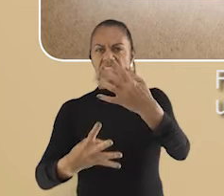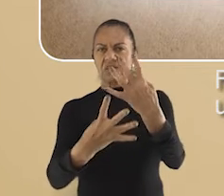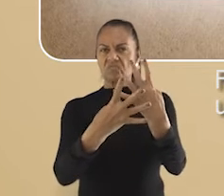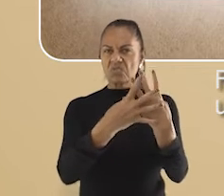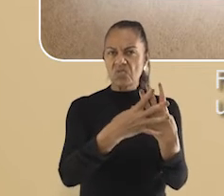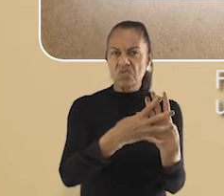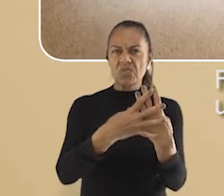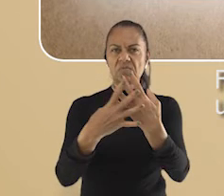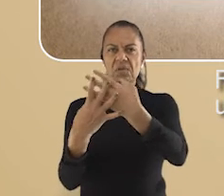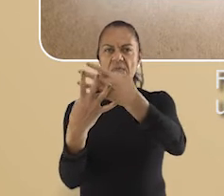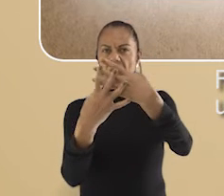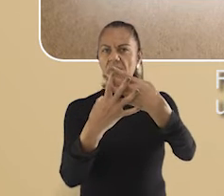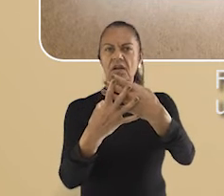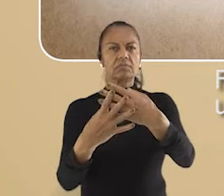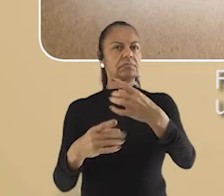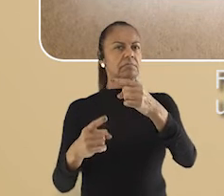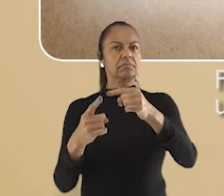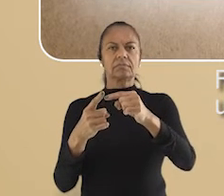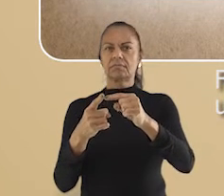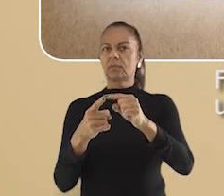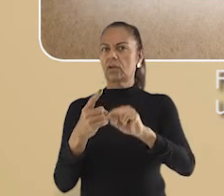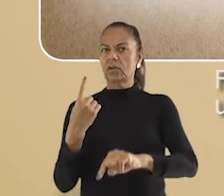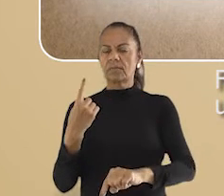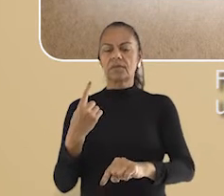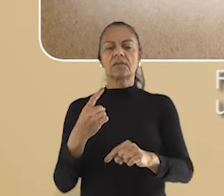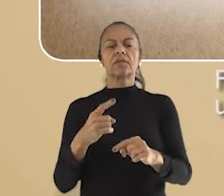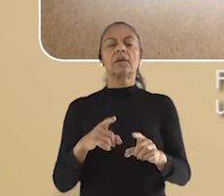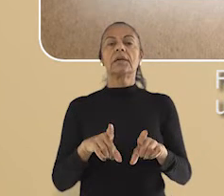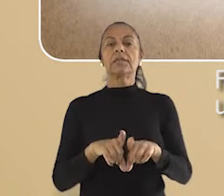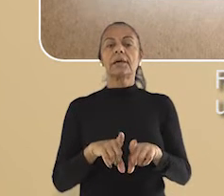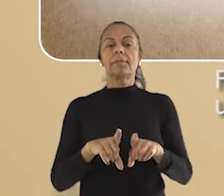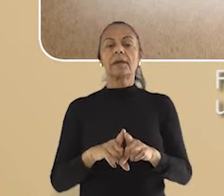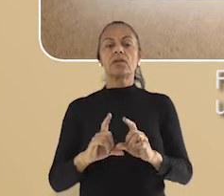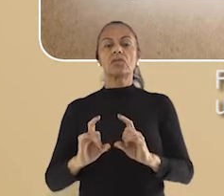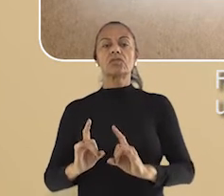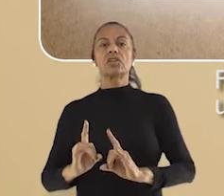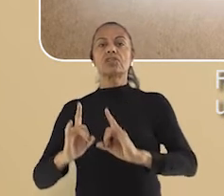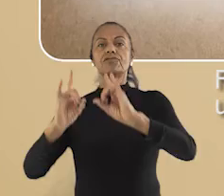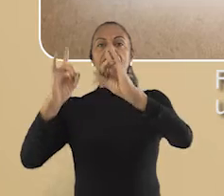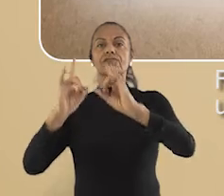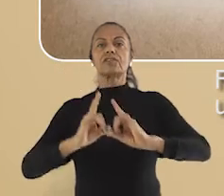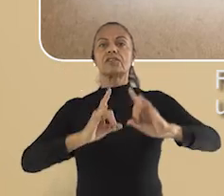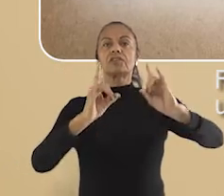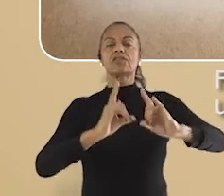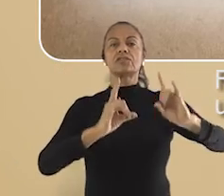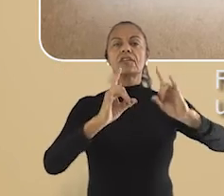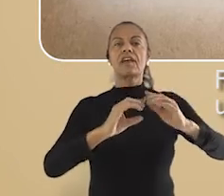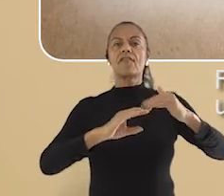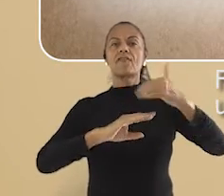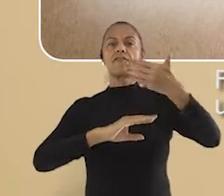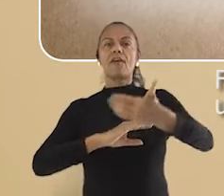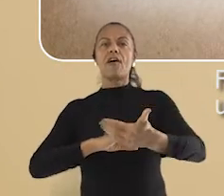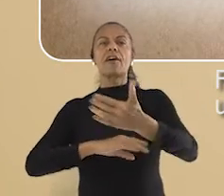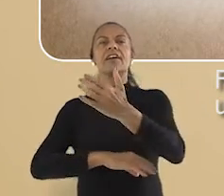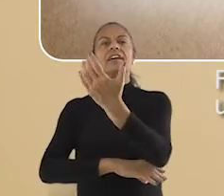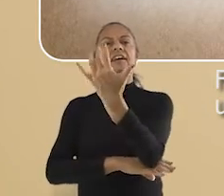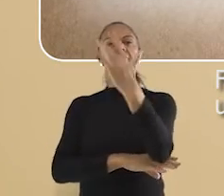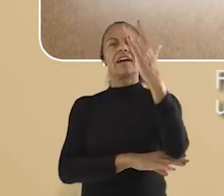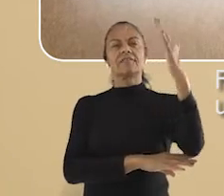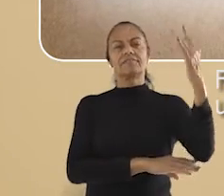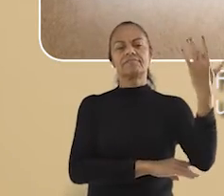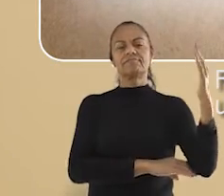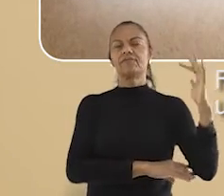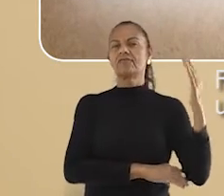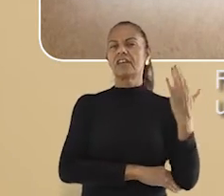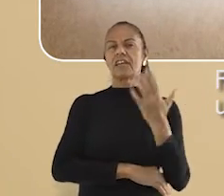pedestres. Grades e muros que impeçam o acesso das pessoas à área térrea são proibidos. Lúcio Costa previu também que